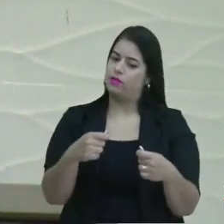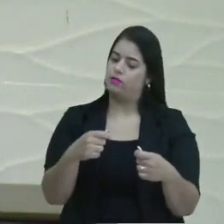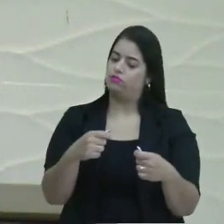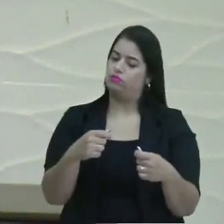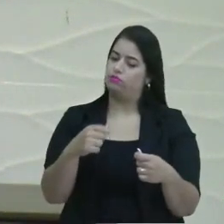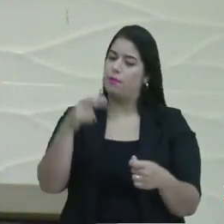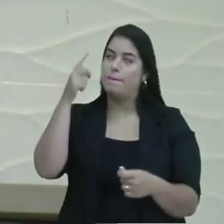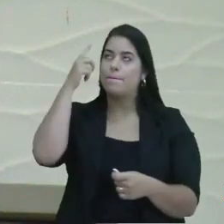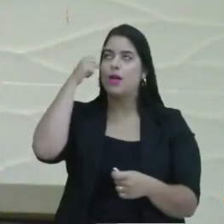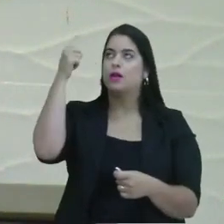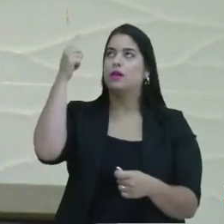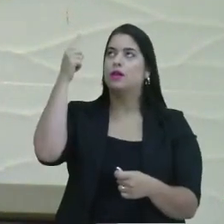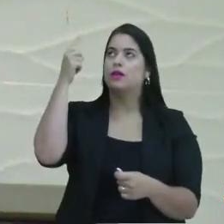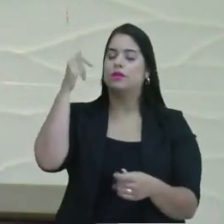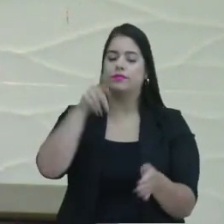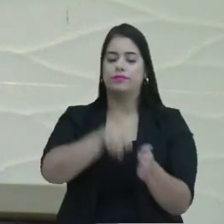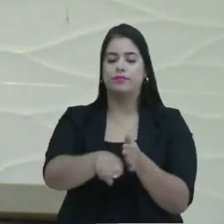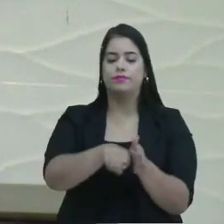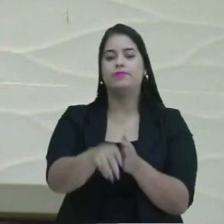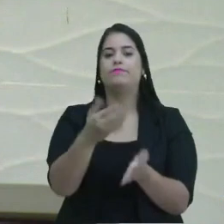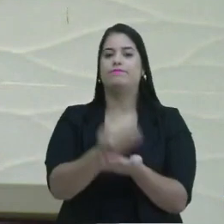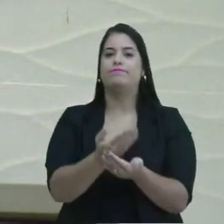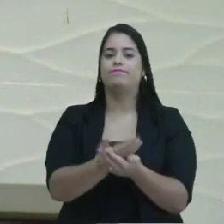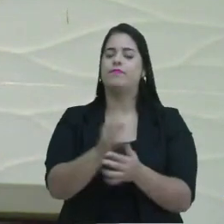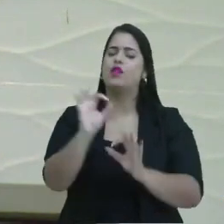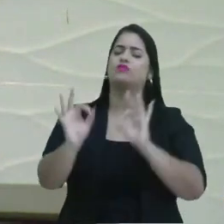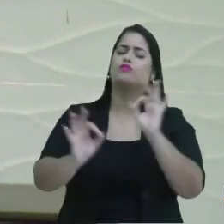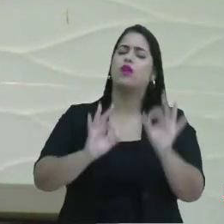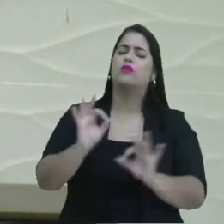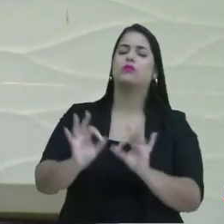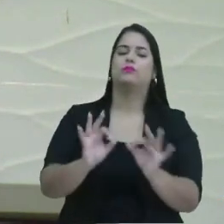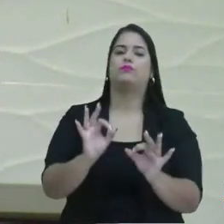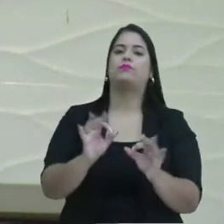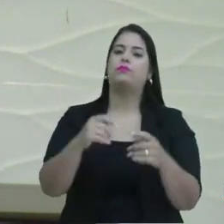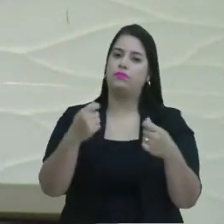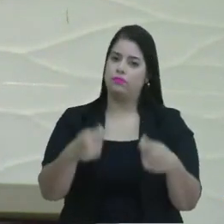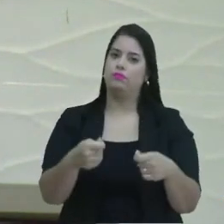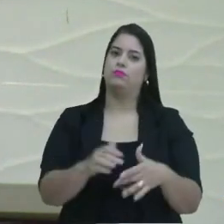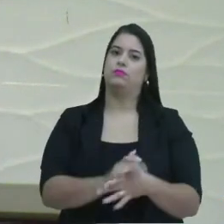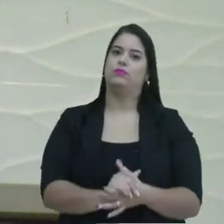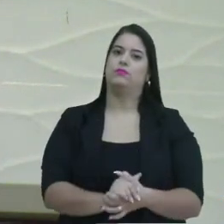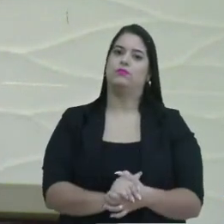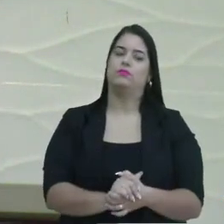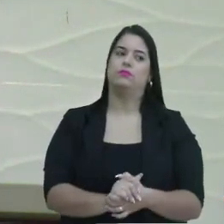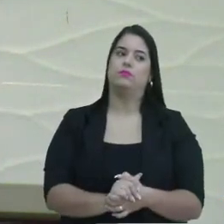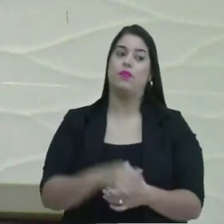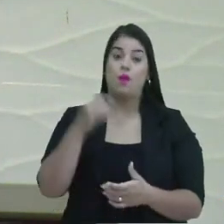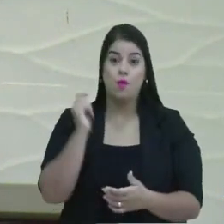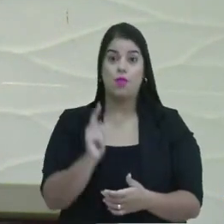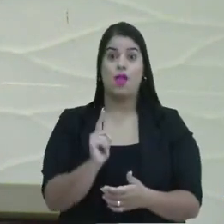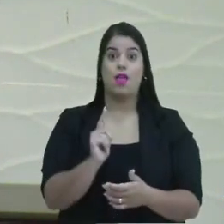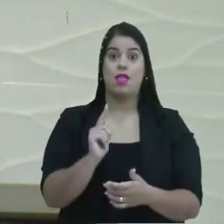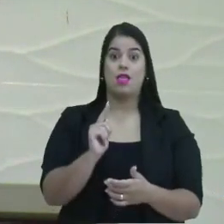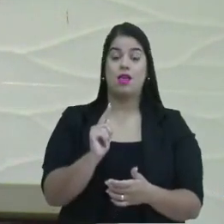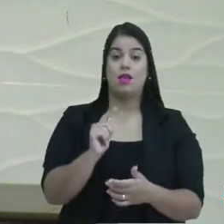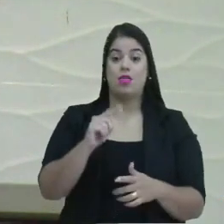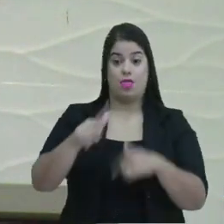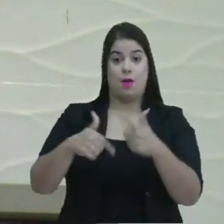pública ou privada, tem que ter um planejamento, porque através do planejamento ele é capaz e suficiente